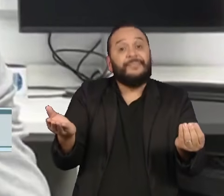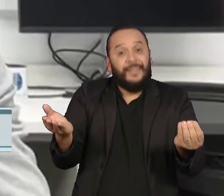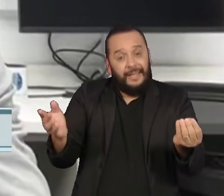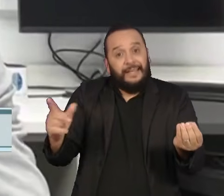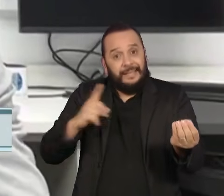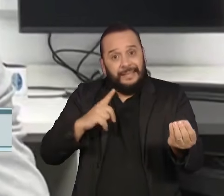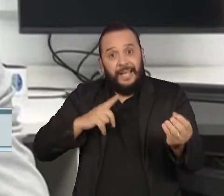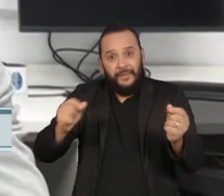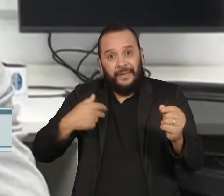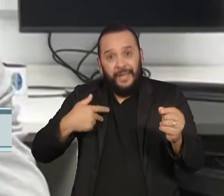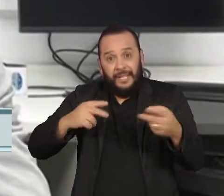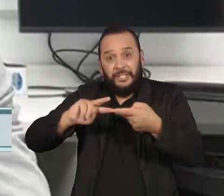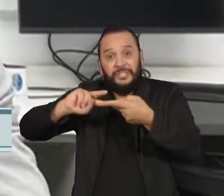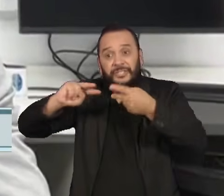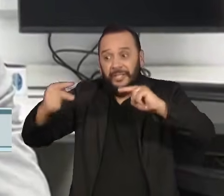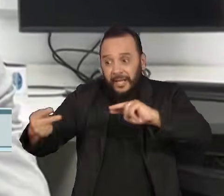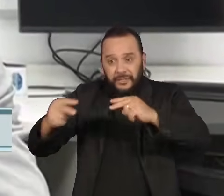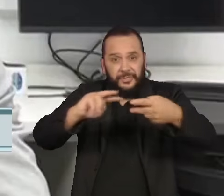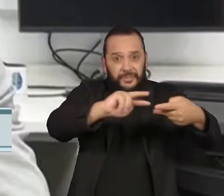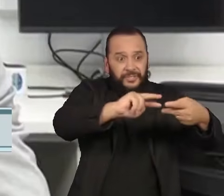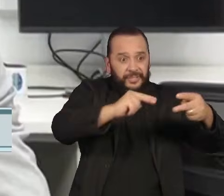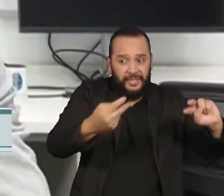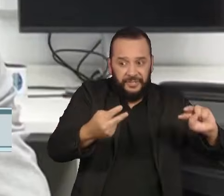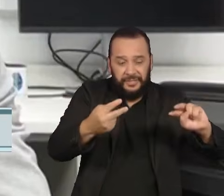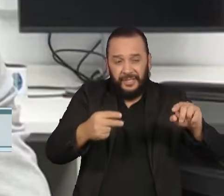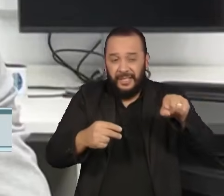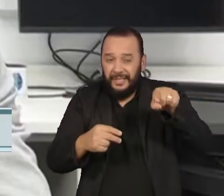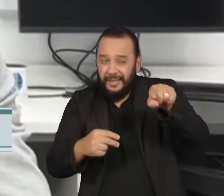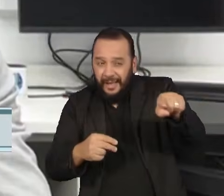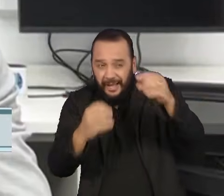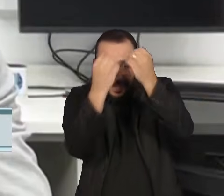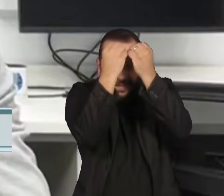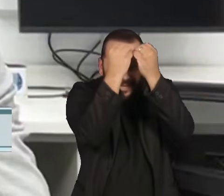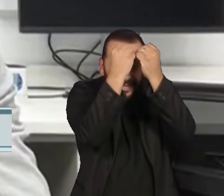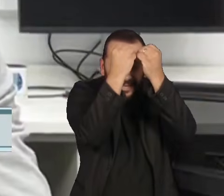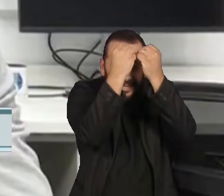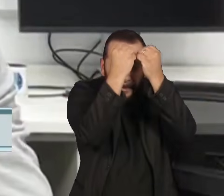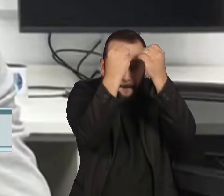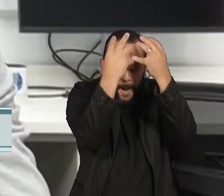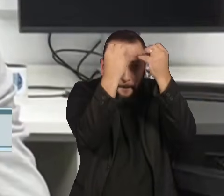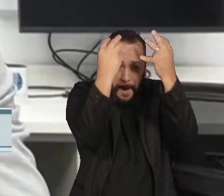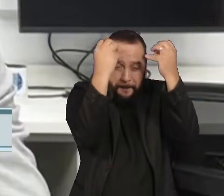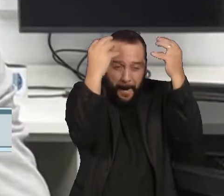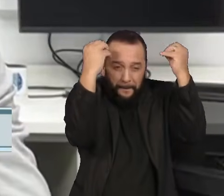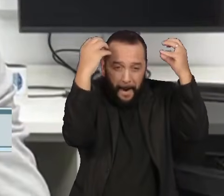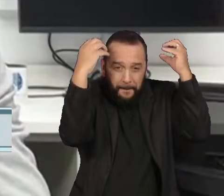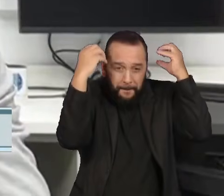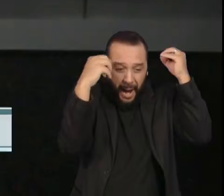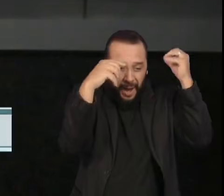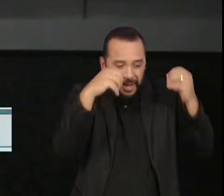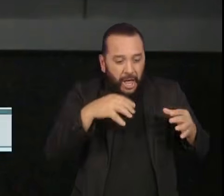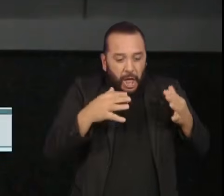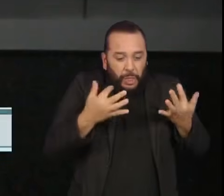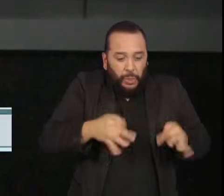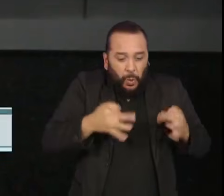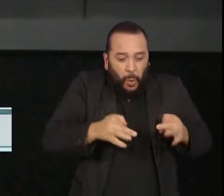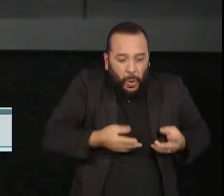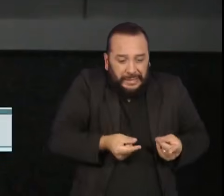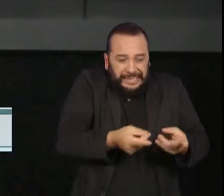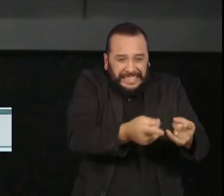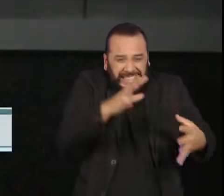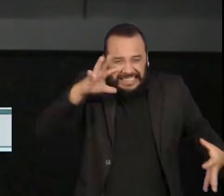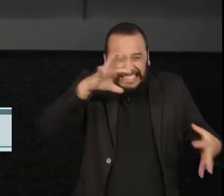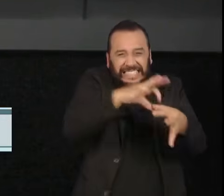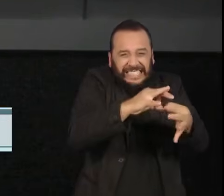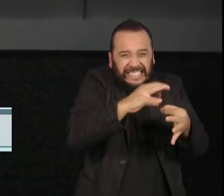variabilidade genética agregada que confere risco para dor. E quando a gente fez comparações com essa variável,